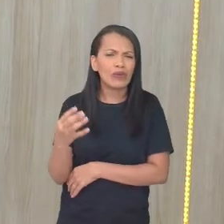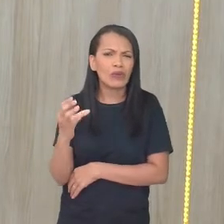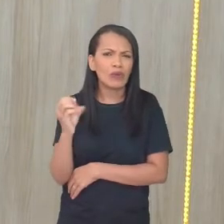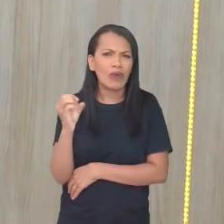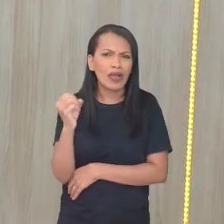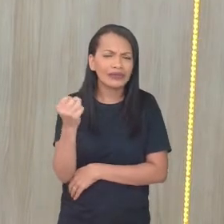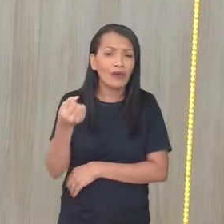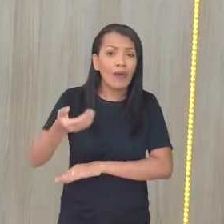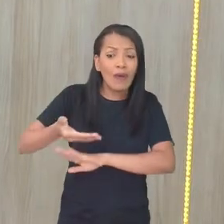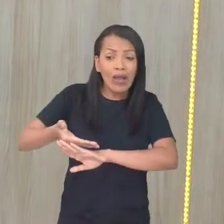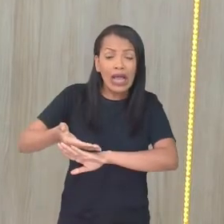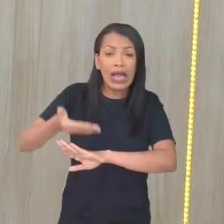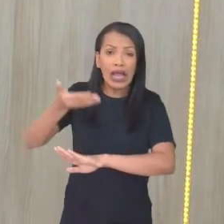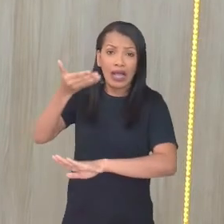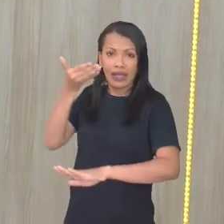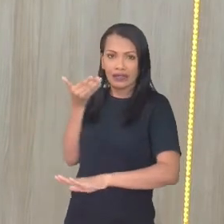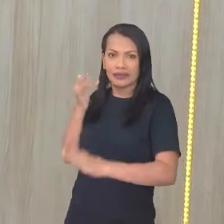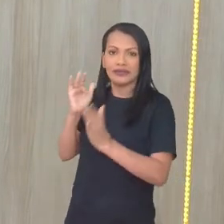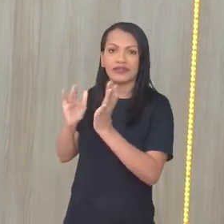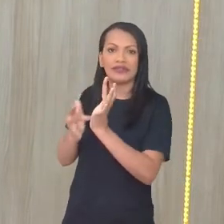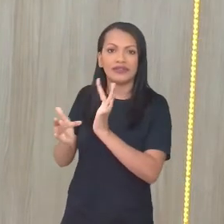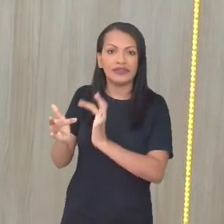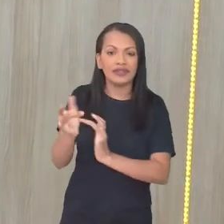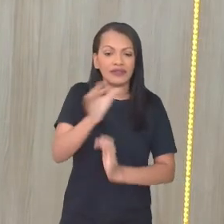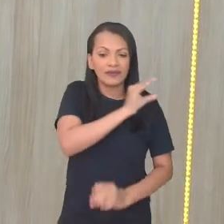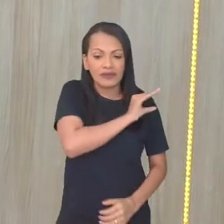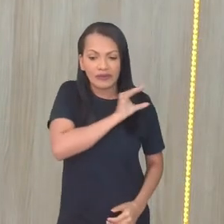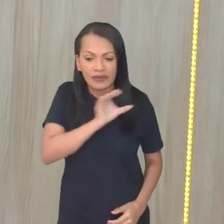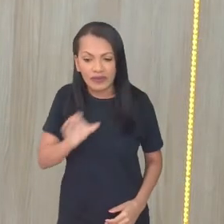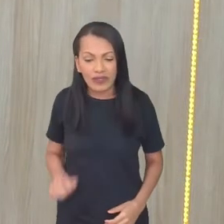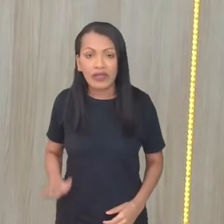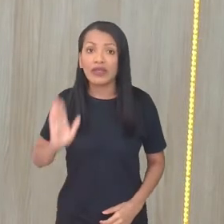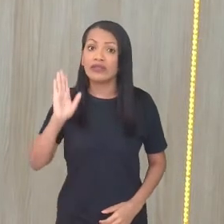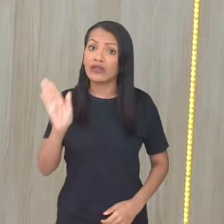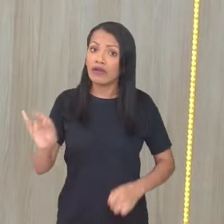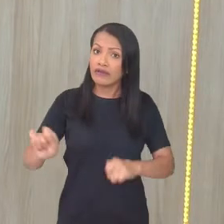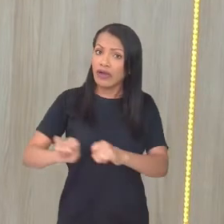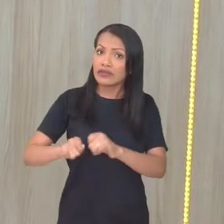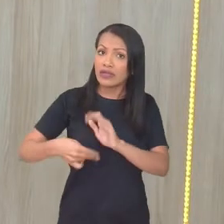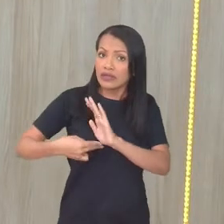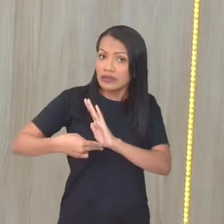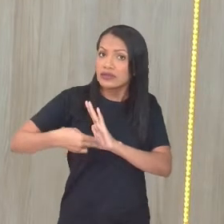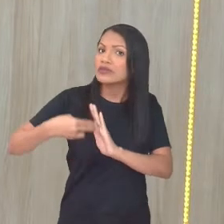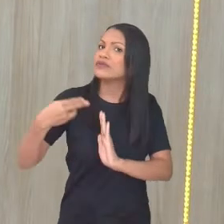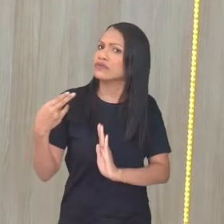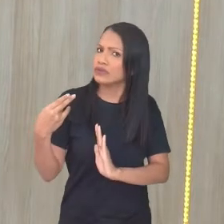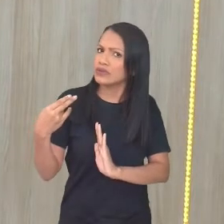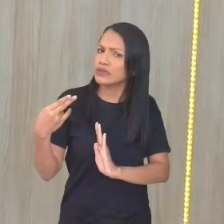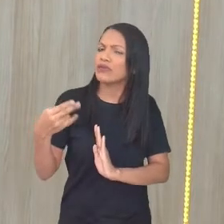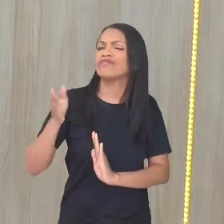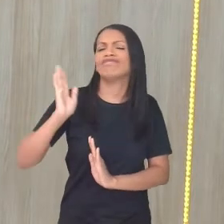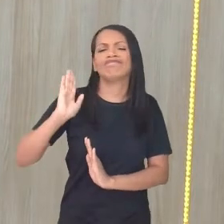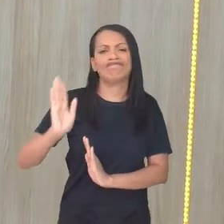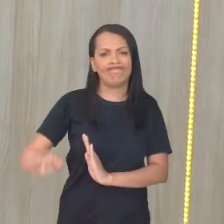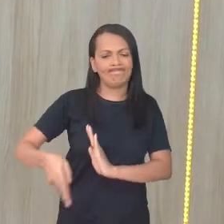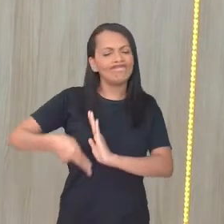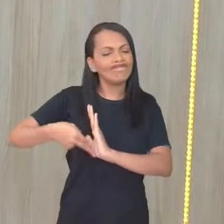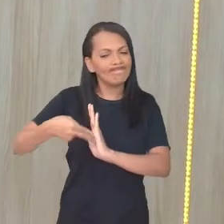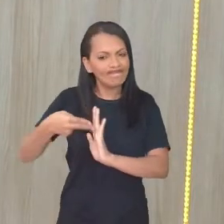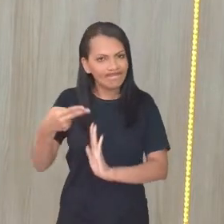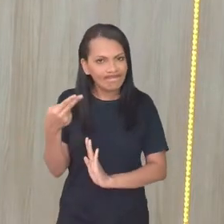Cristo, né, então eles já faziam até cirurgia, certo? Já realizavam